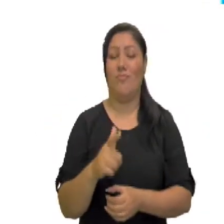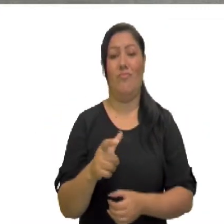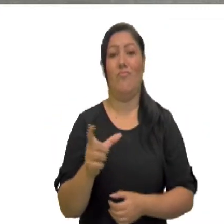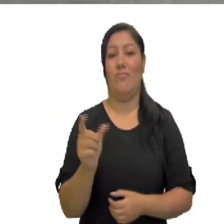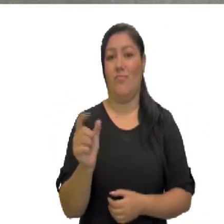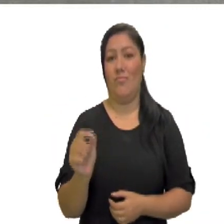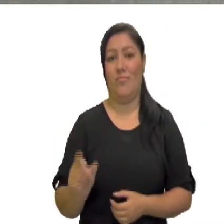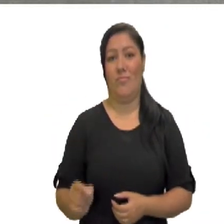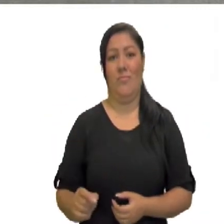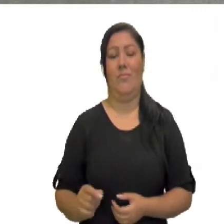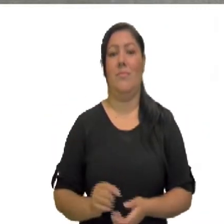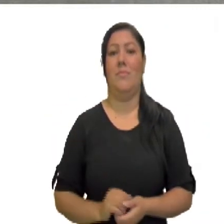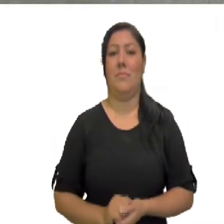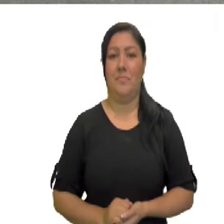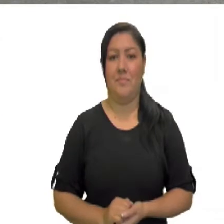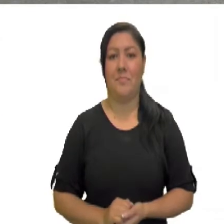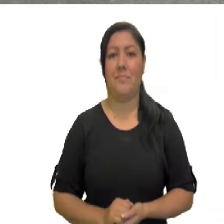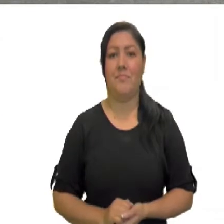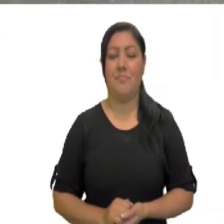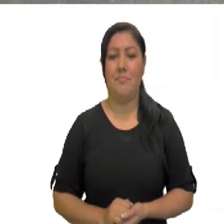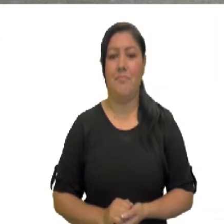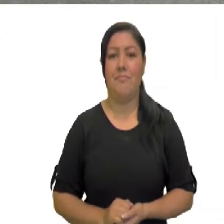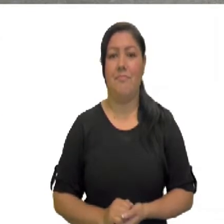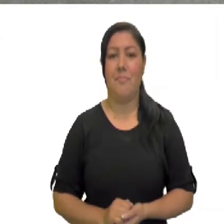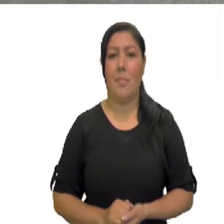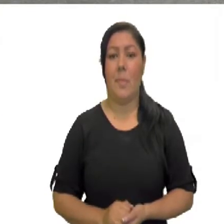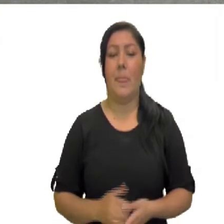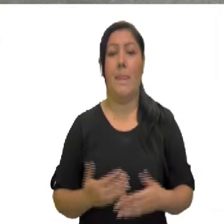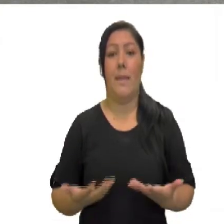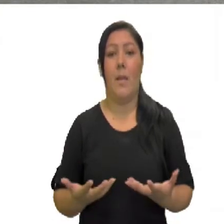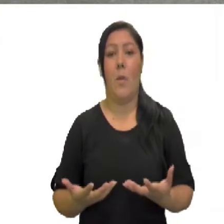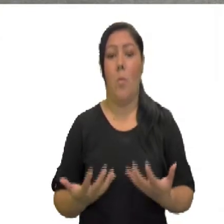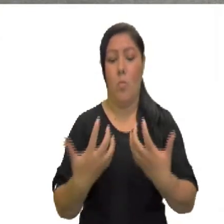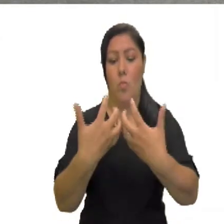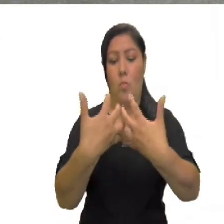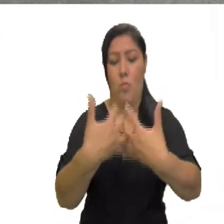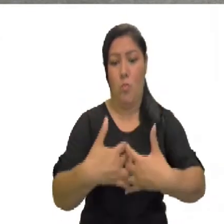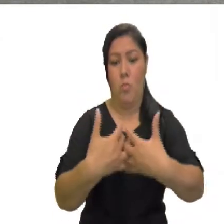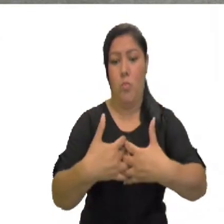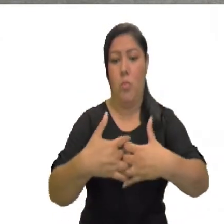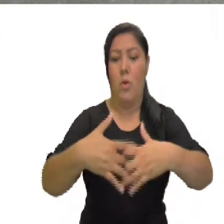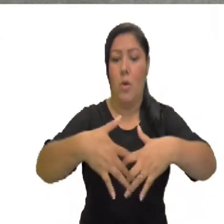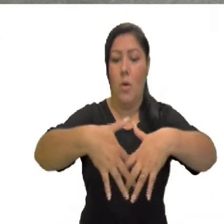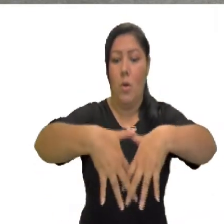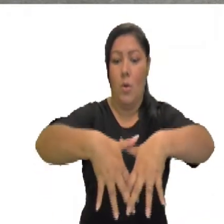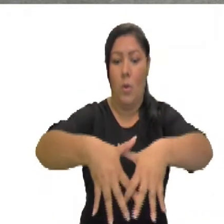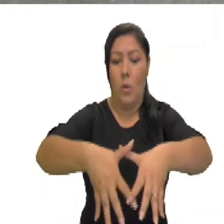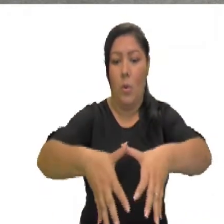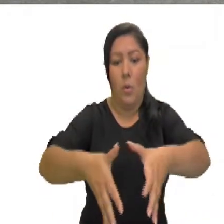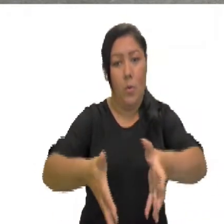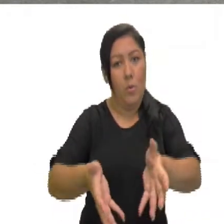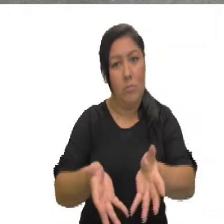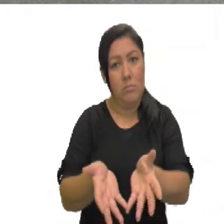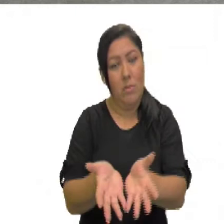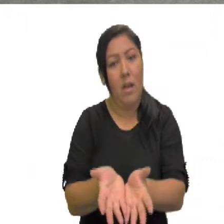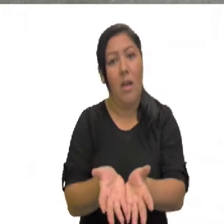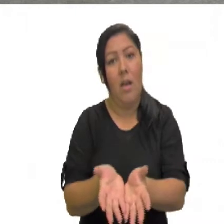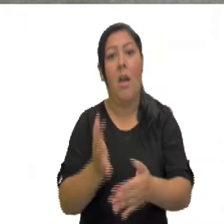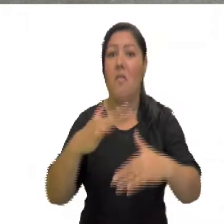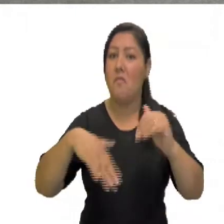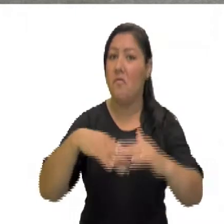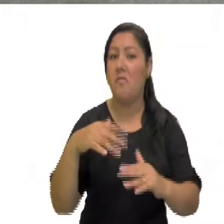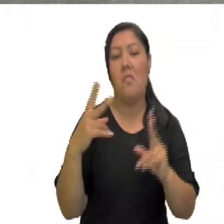tá? Portanto, o esqueleto externo, ele tem a mesma função do esqueleto de